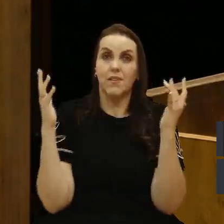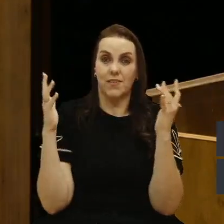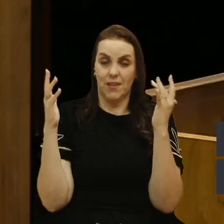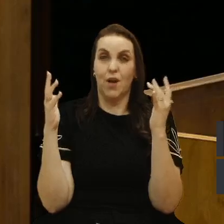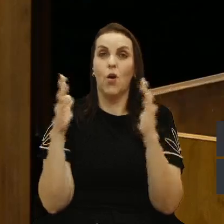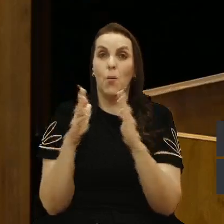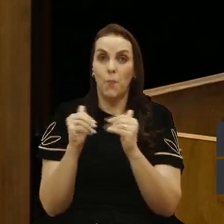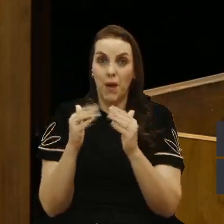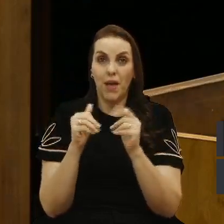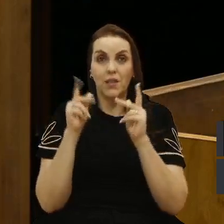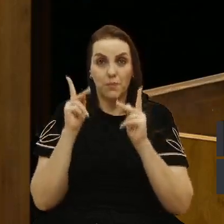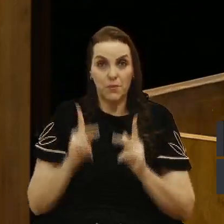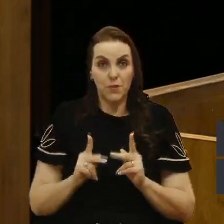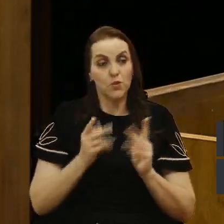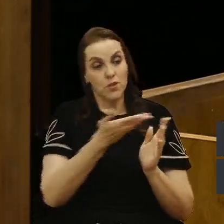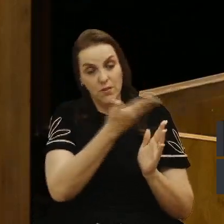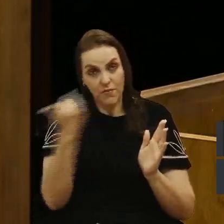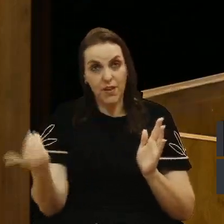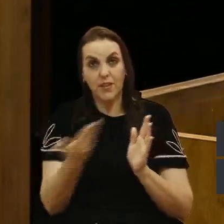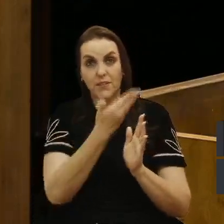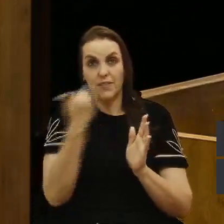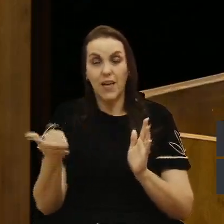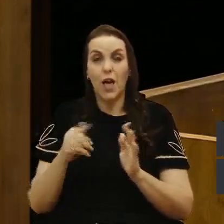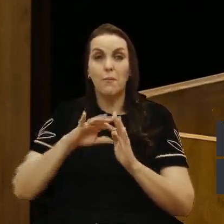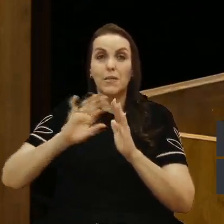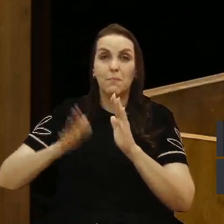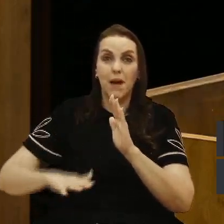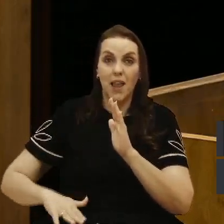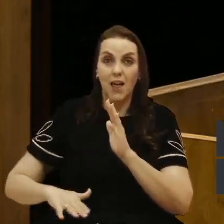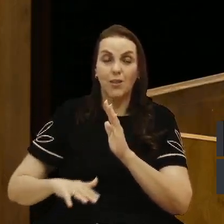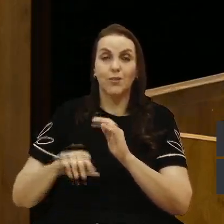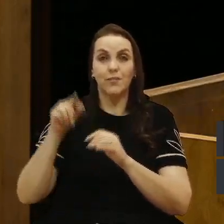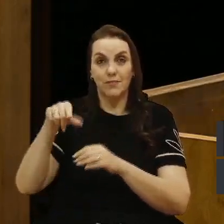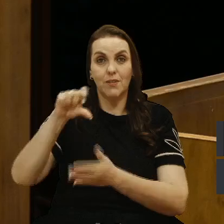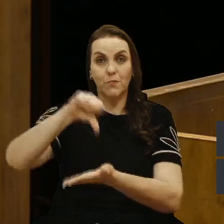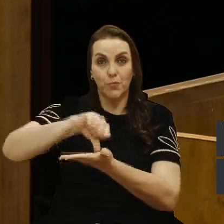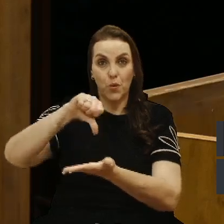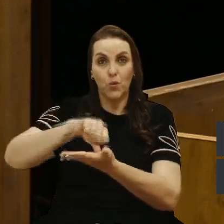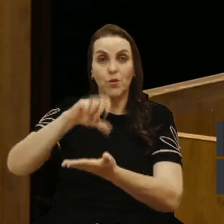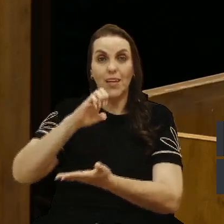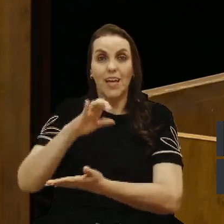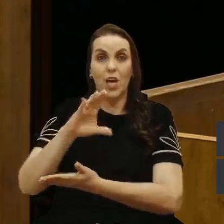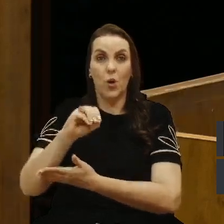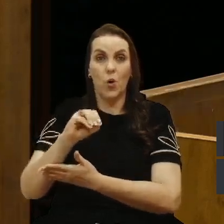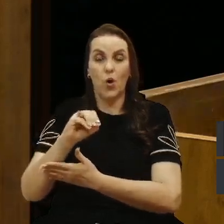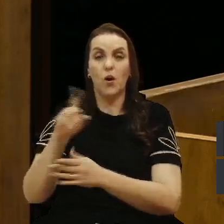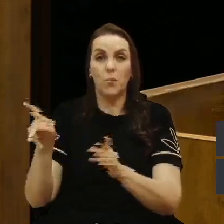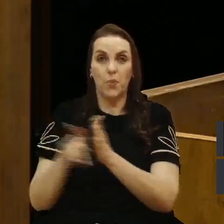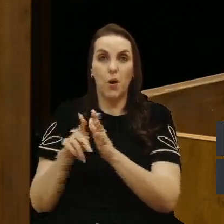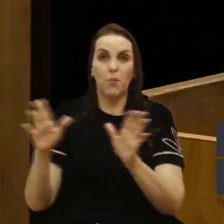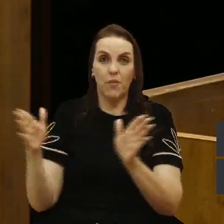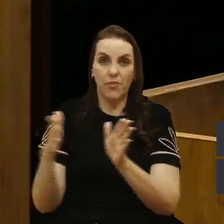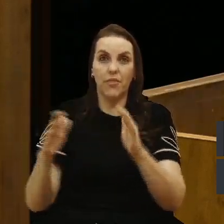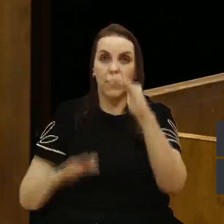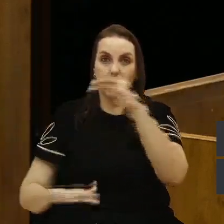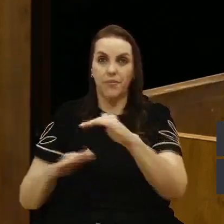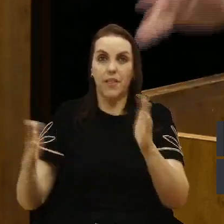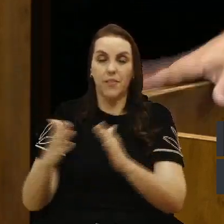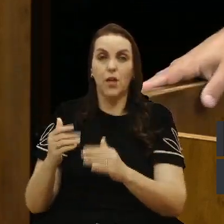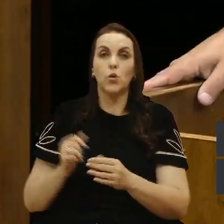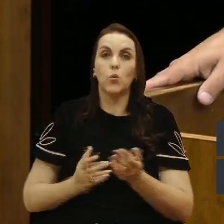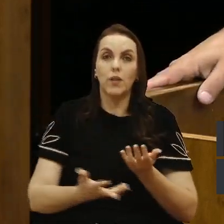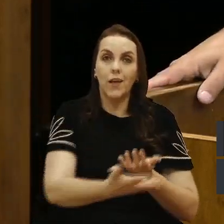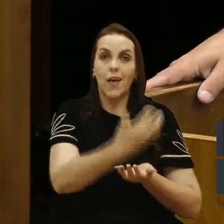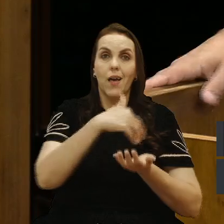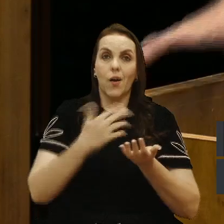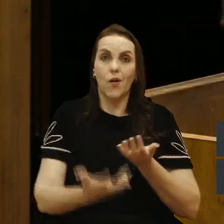solicitam que as pessoas levem, porque é muito mais barato botar um ecoponto com uma usina do que ter que recolher 6 vezes